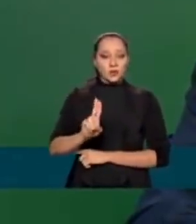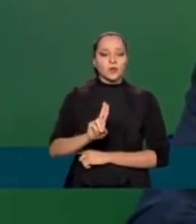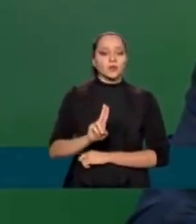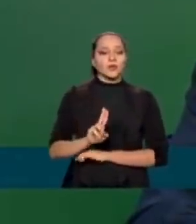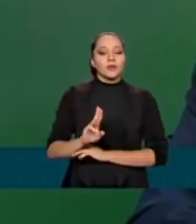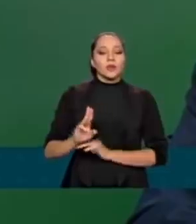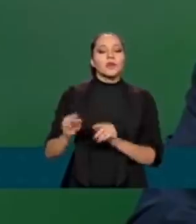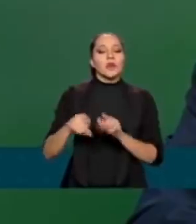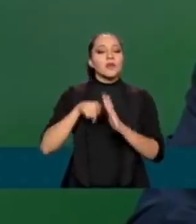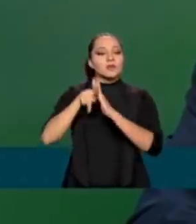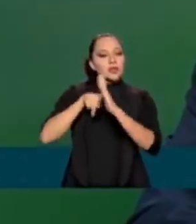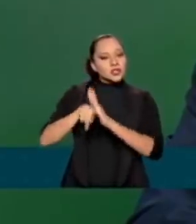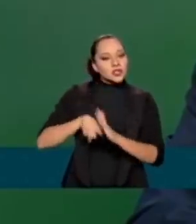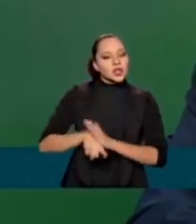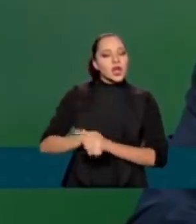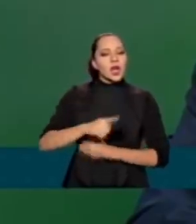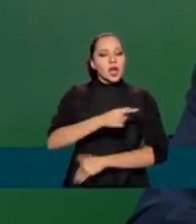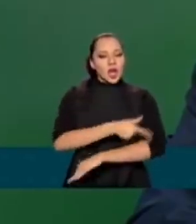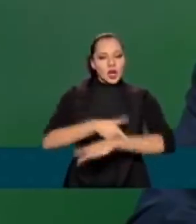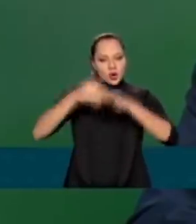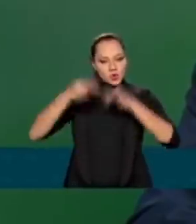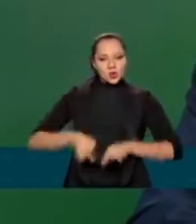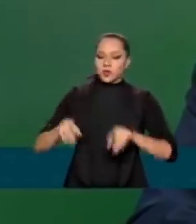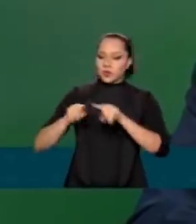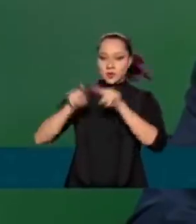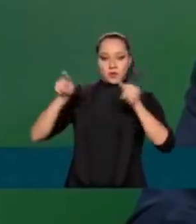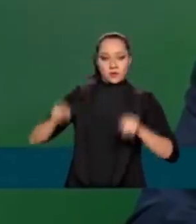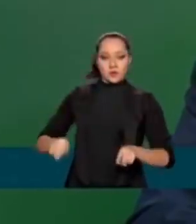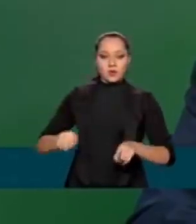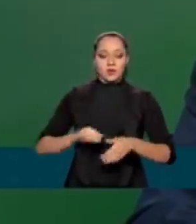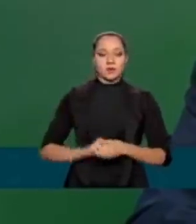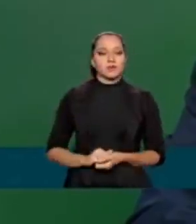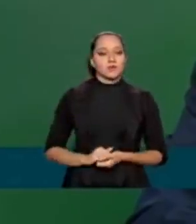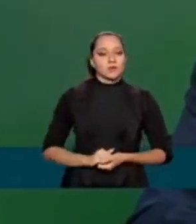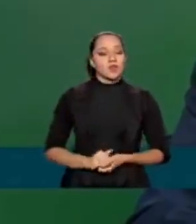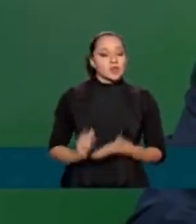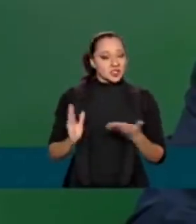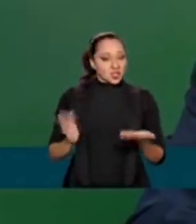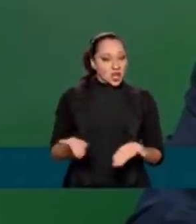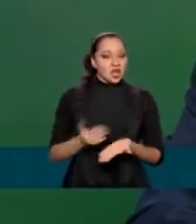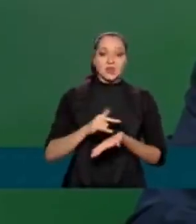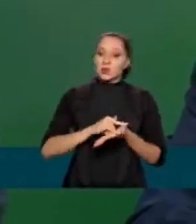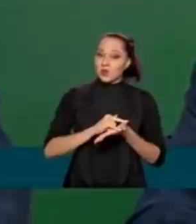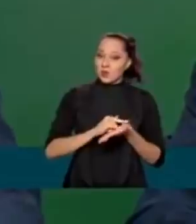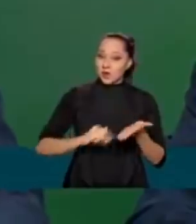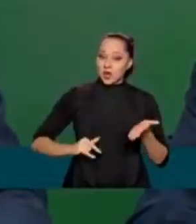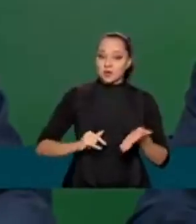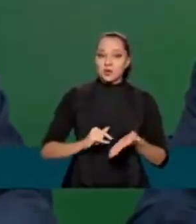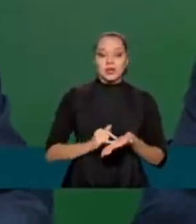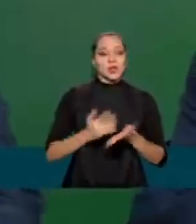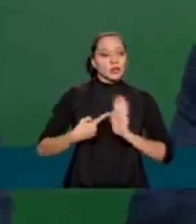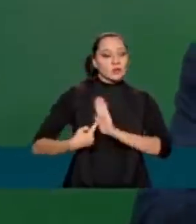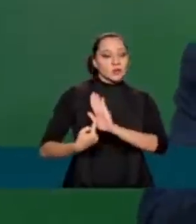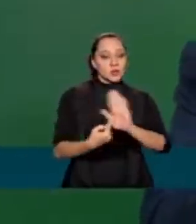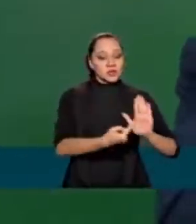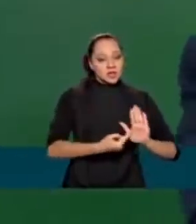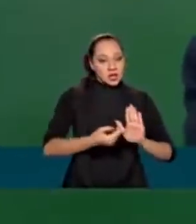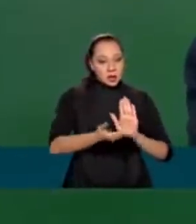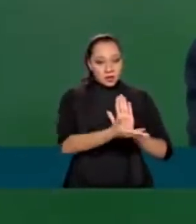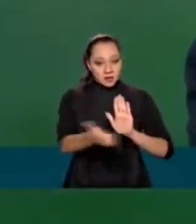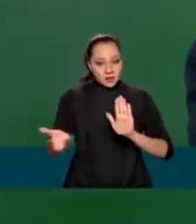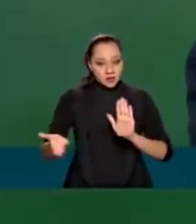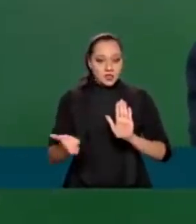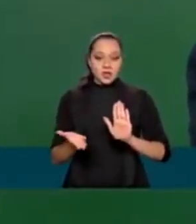para investigar a conduta do servidor, já que o documento que vou apresentar a